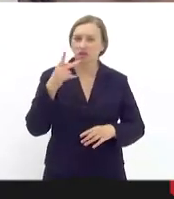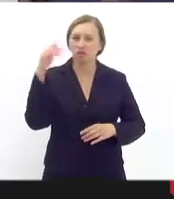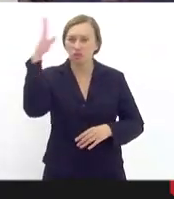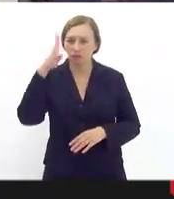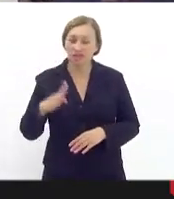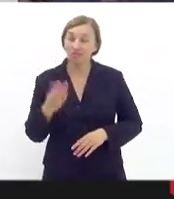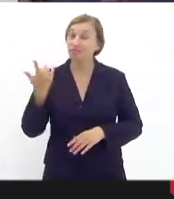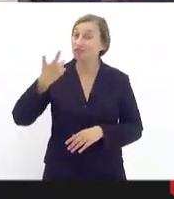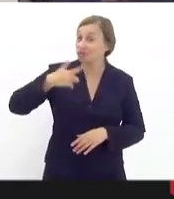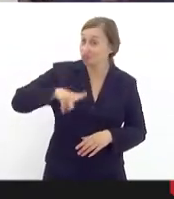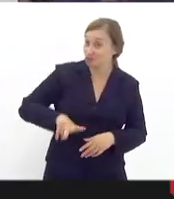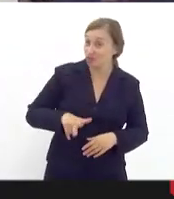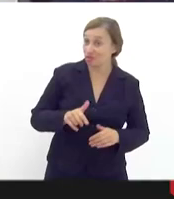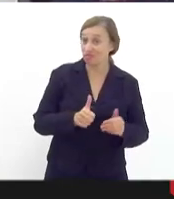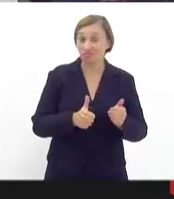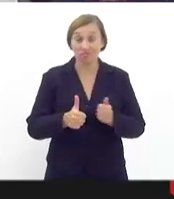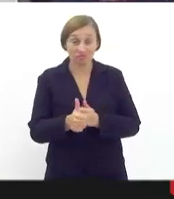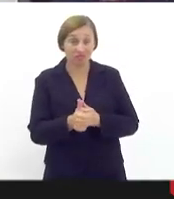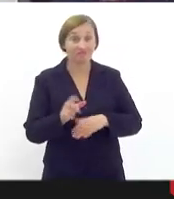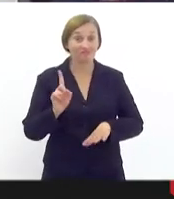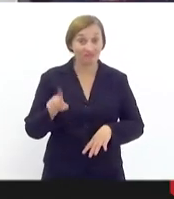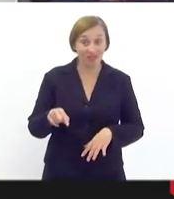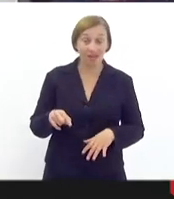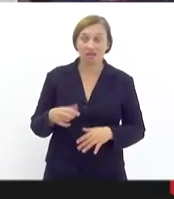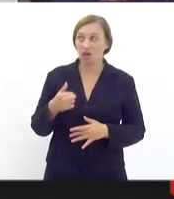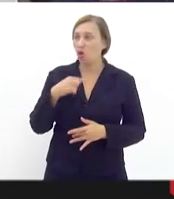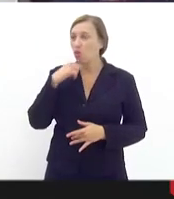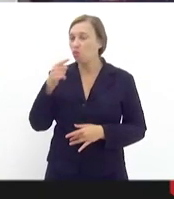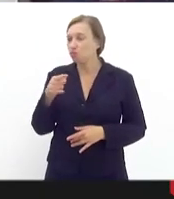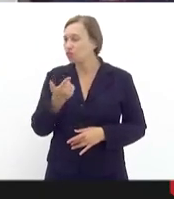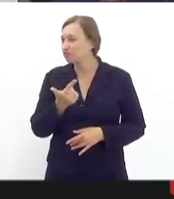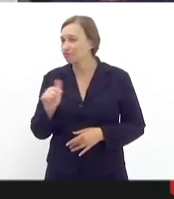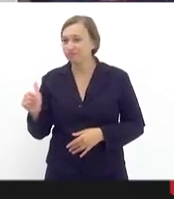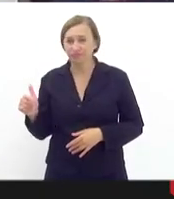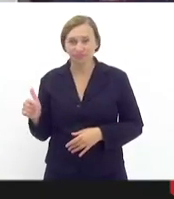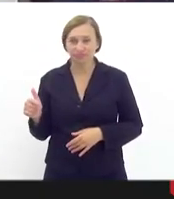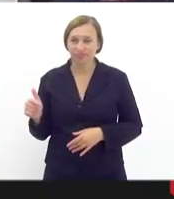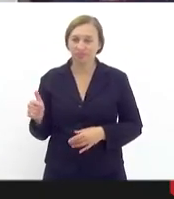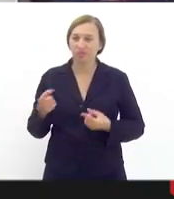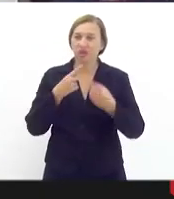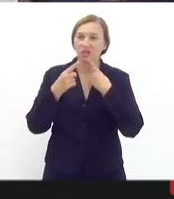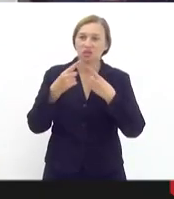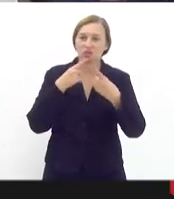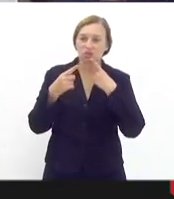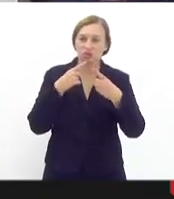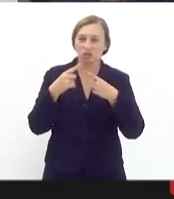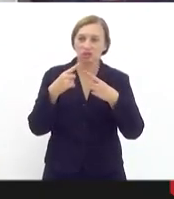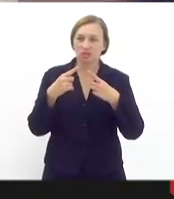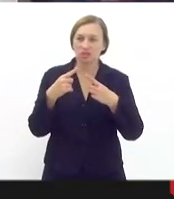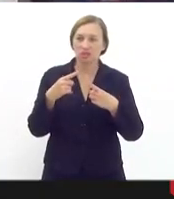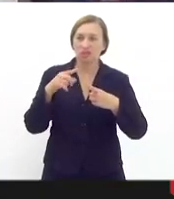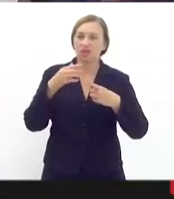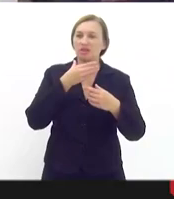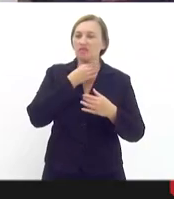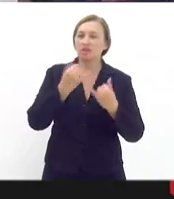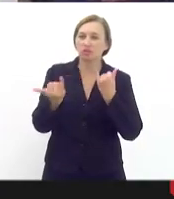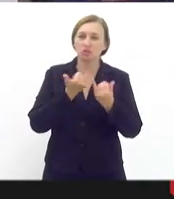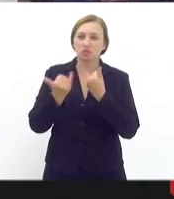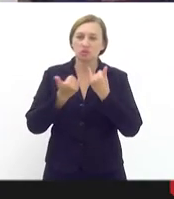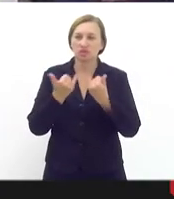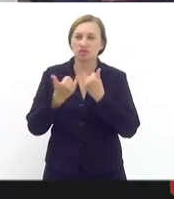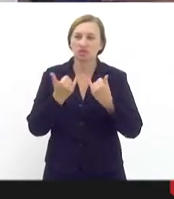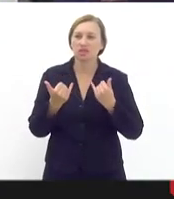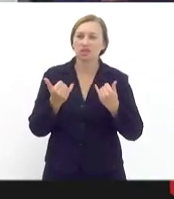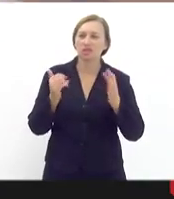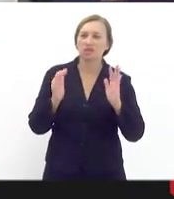de novo, está na frente, né? Eu não tenho a menor dúvida com essa discussão da pele das fake news e agora com as